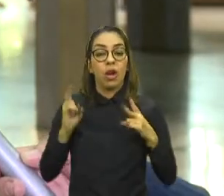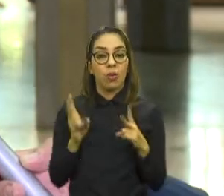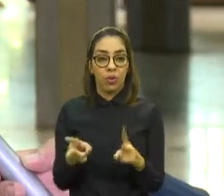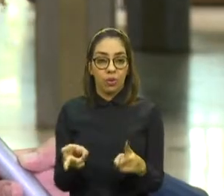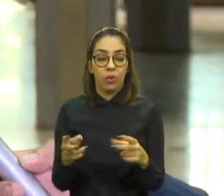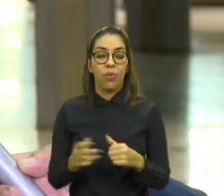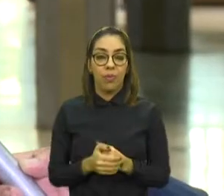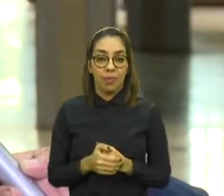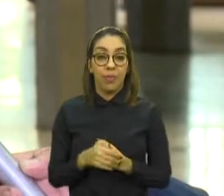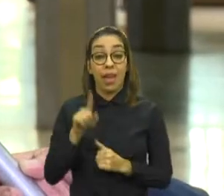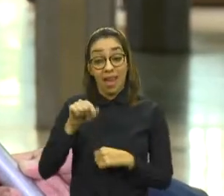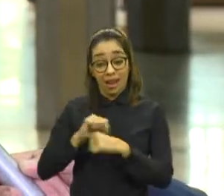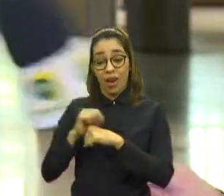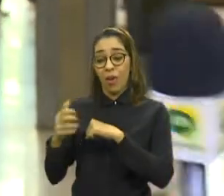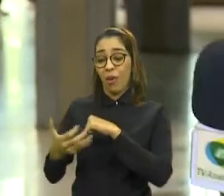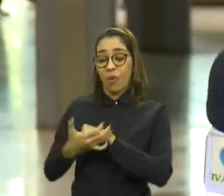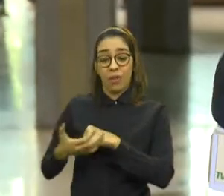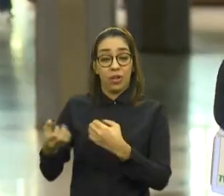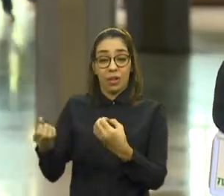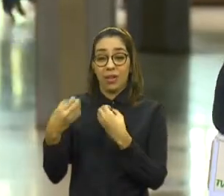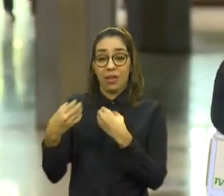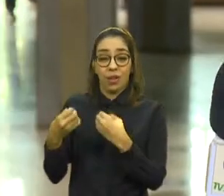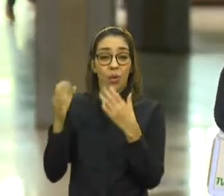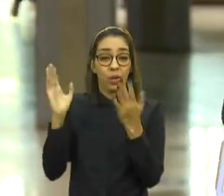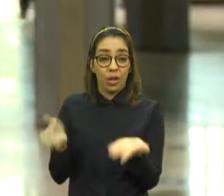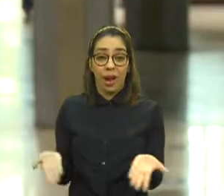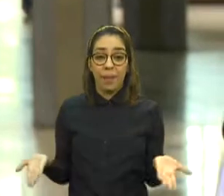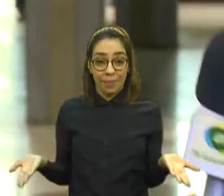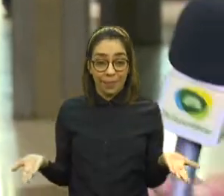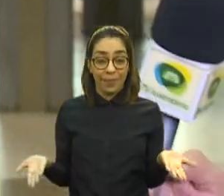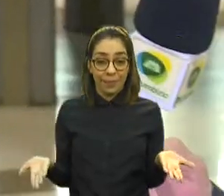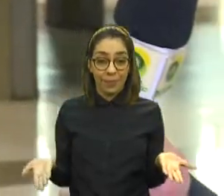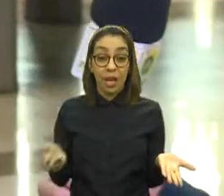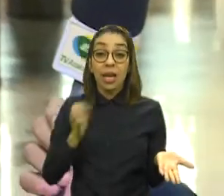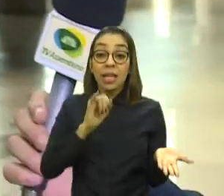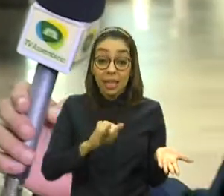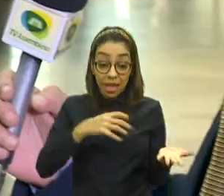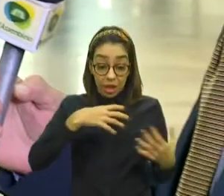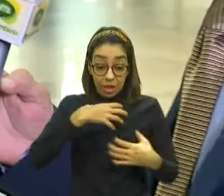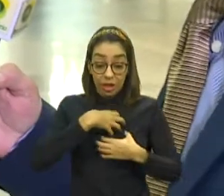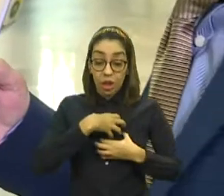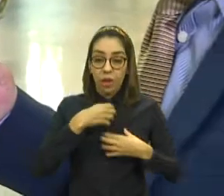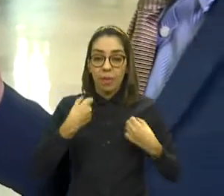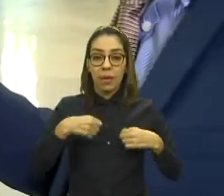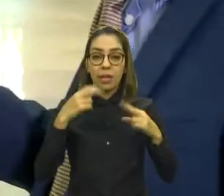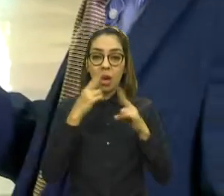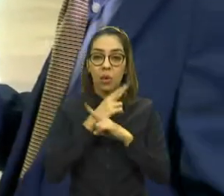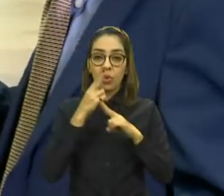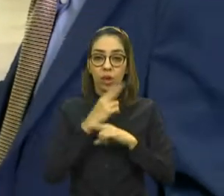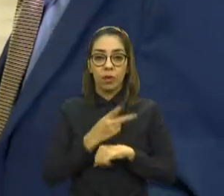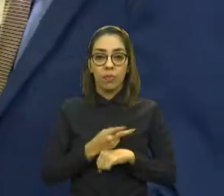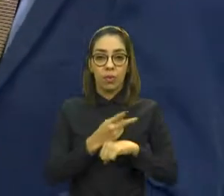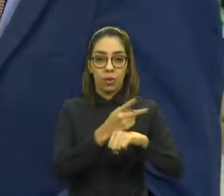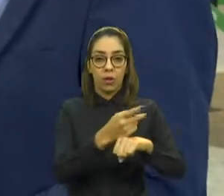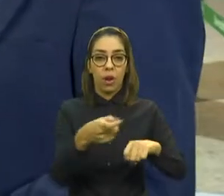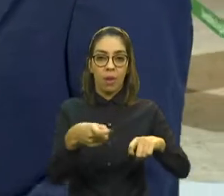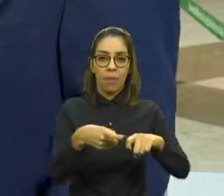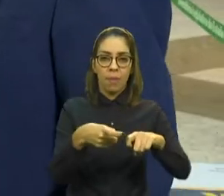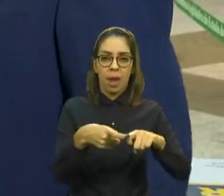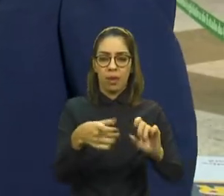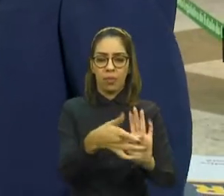que a Covid-19 nos ensinou. Então, com esses sintomas, imediatamente procurar a assistência médica, um posto de saúde, um